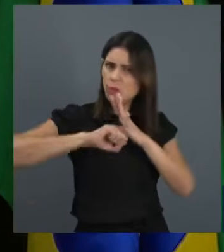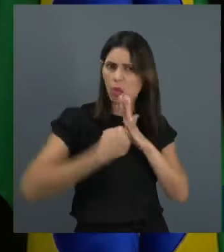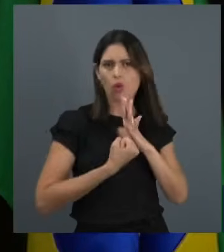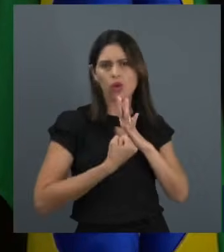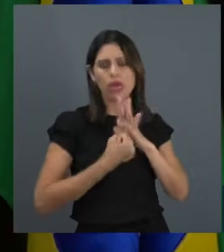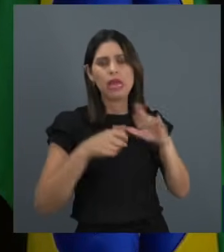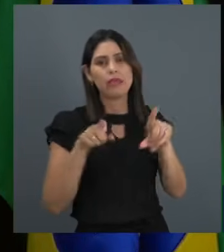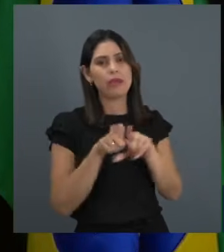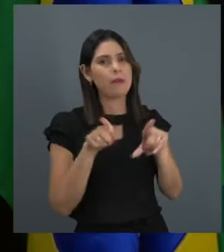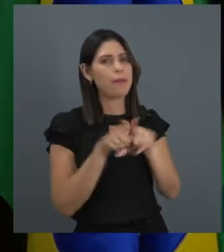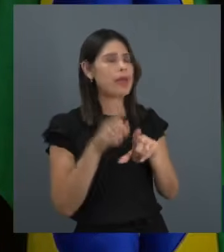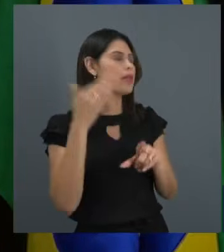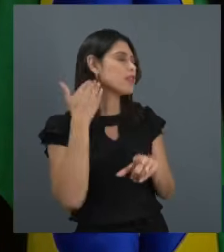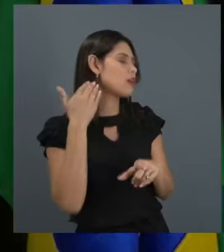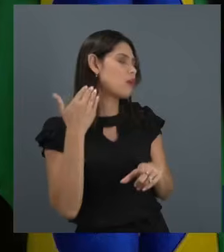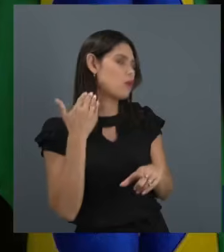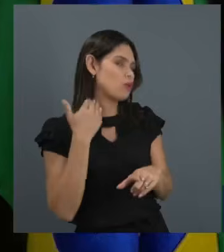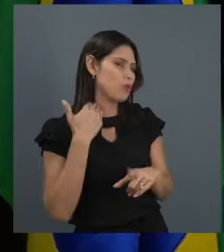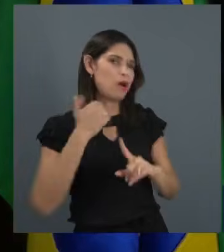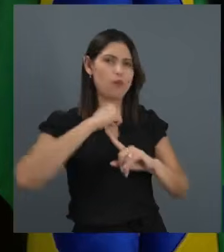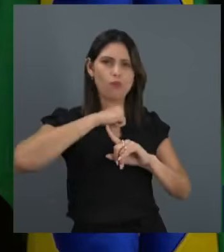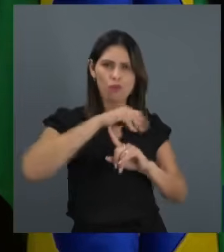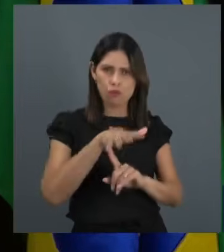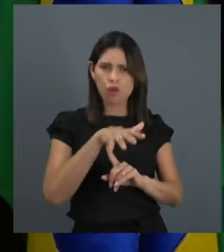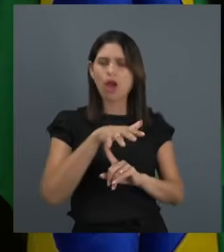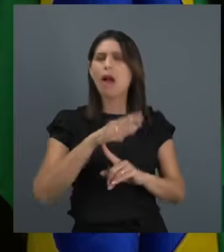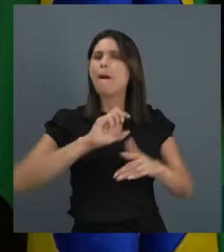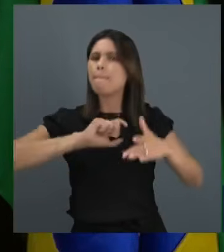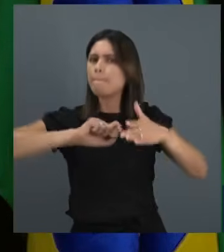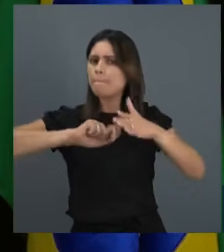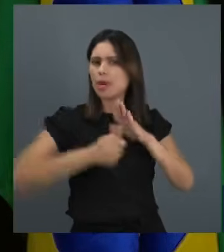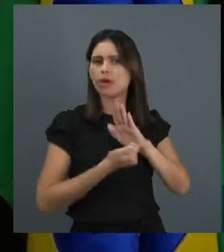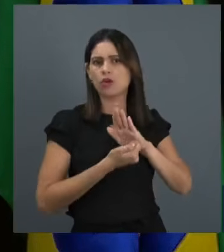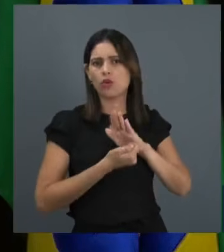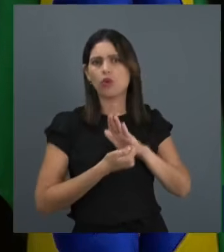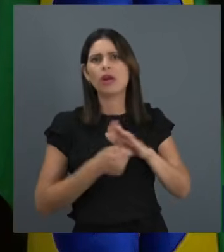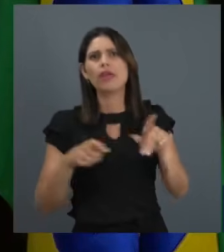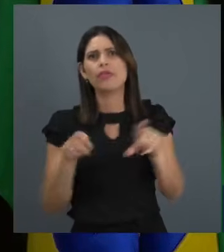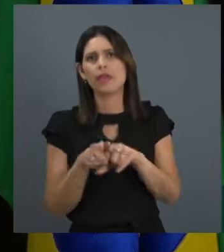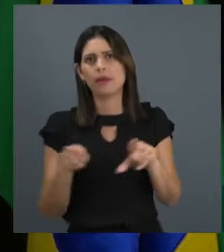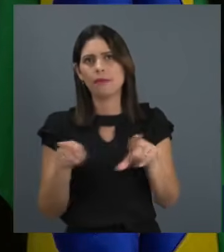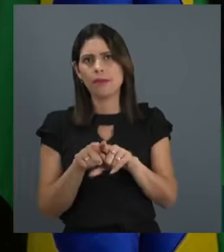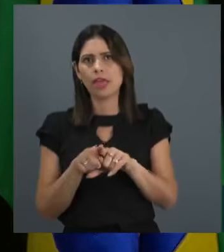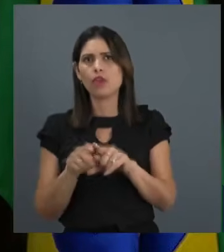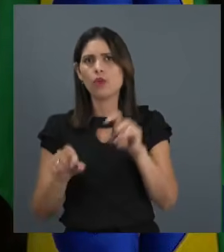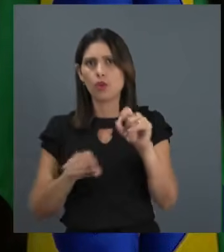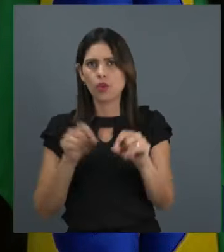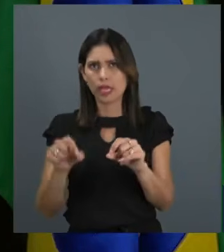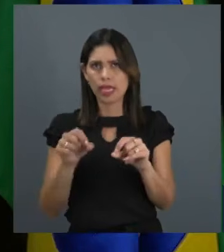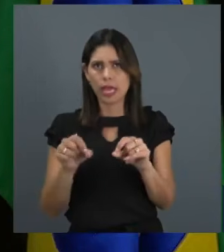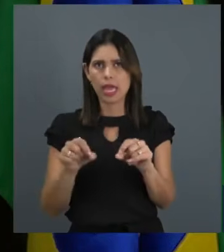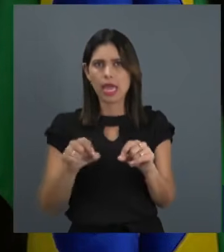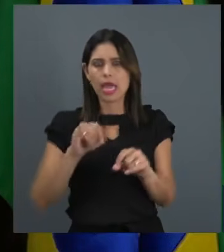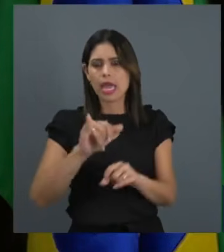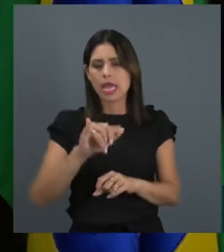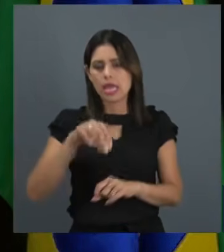contas bancárias e de todos os seus bens, além da inclusão de seu nome na lista vermelha da